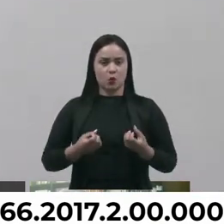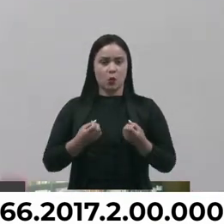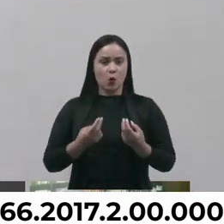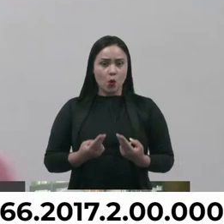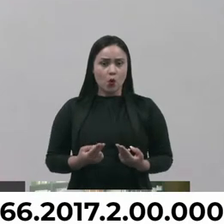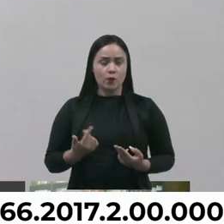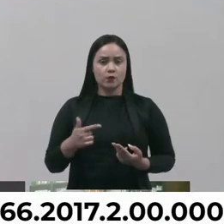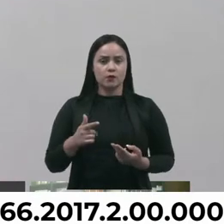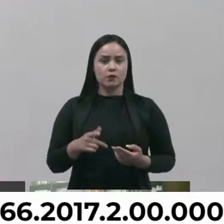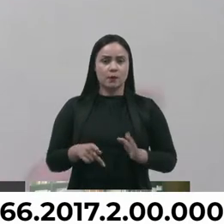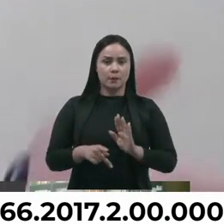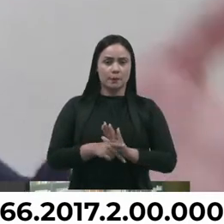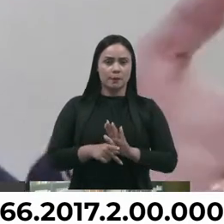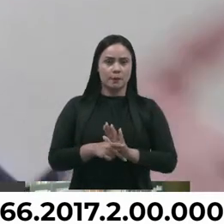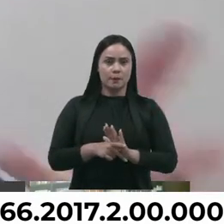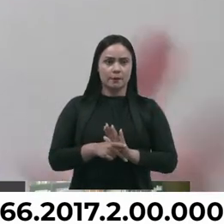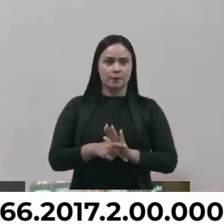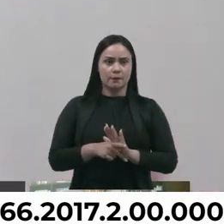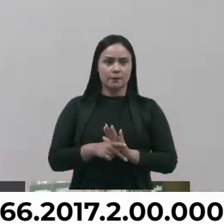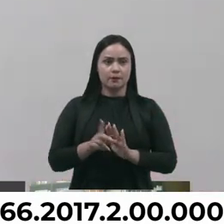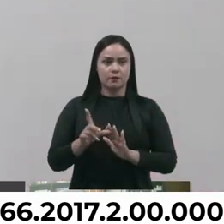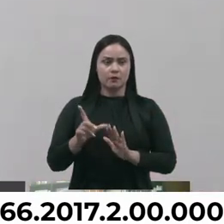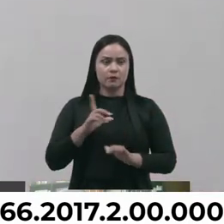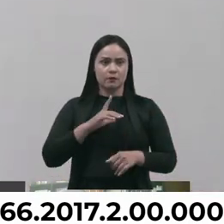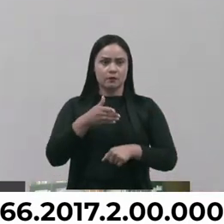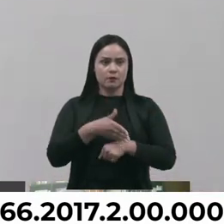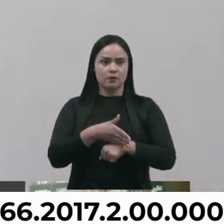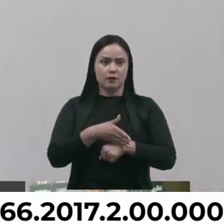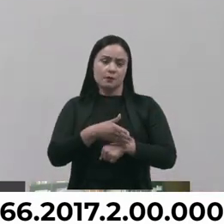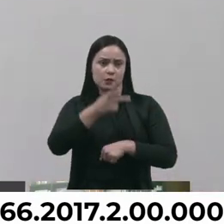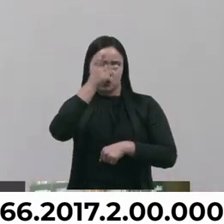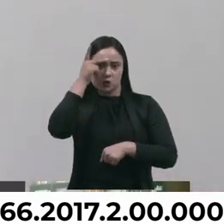o autor, o imputado, o seu autor.